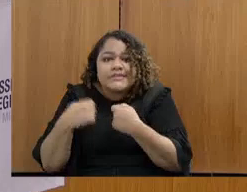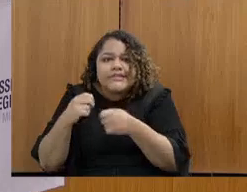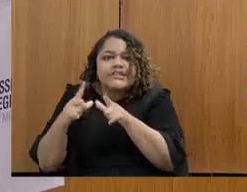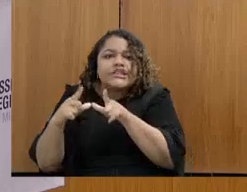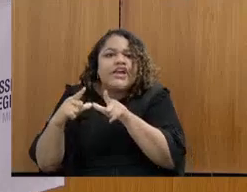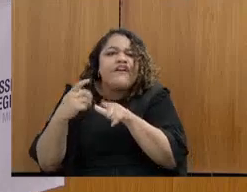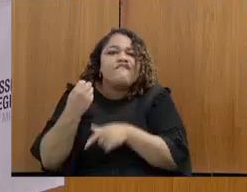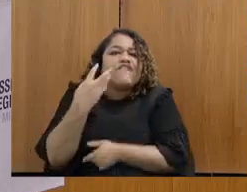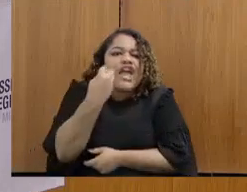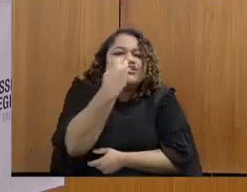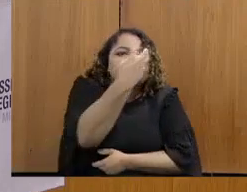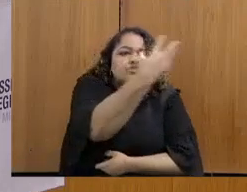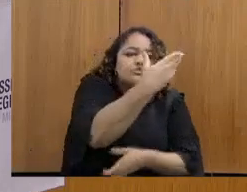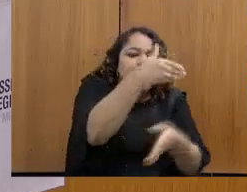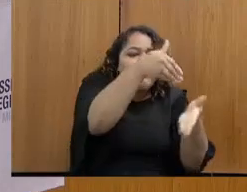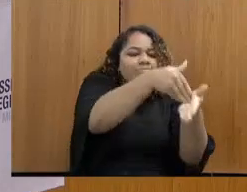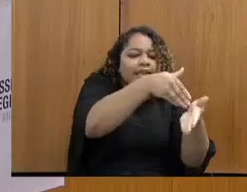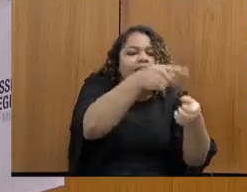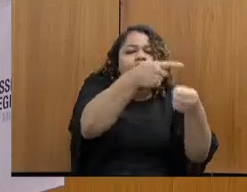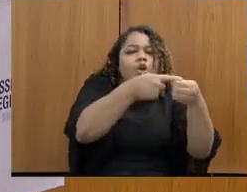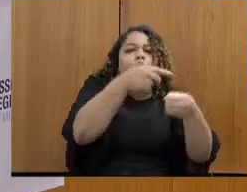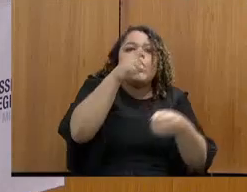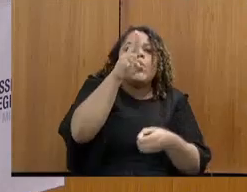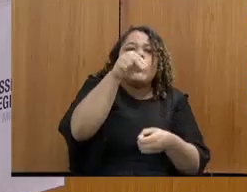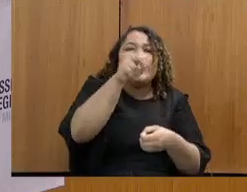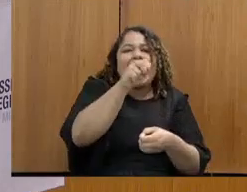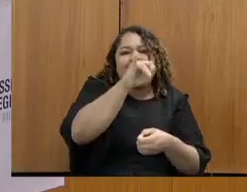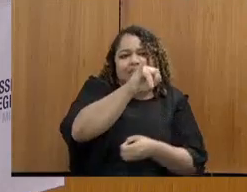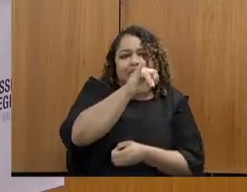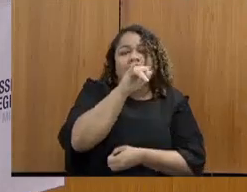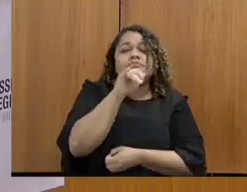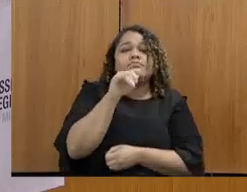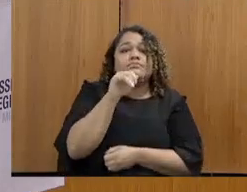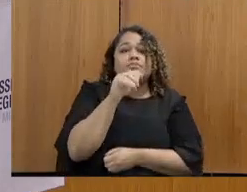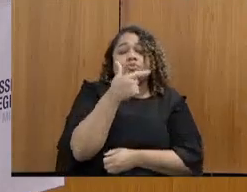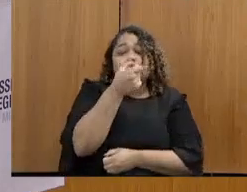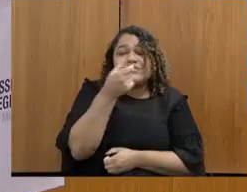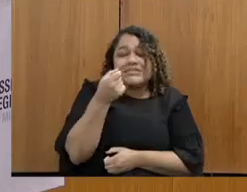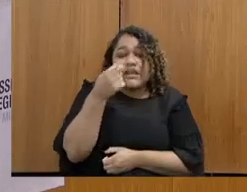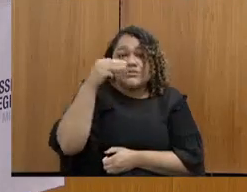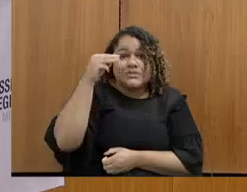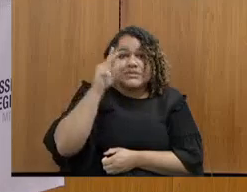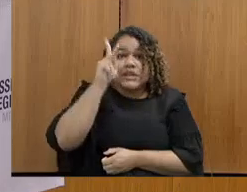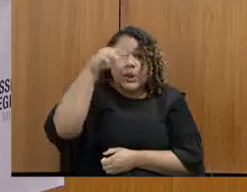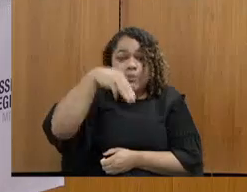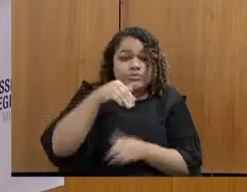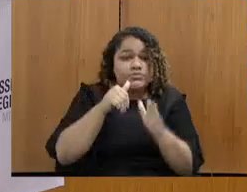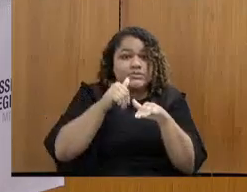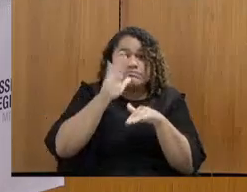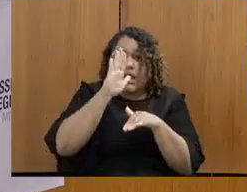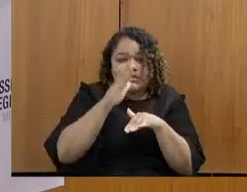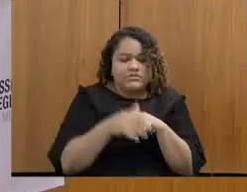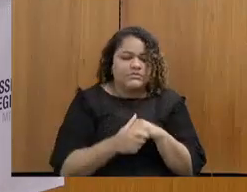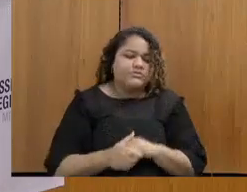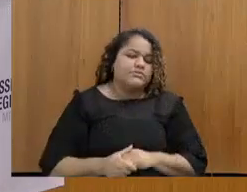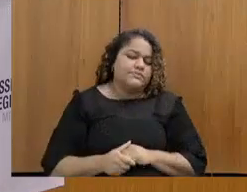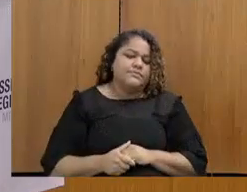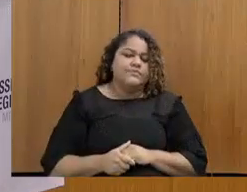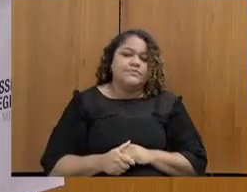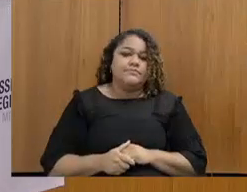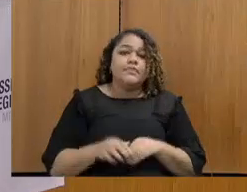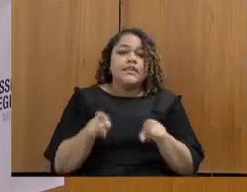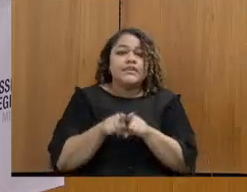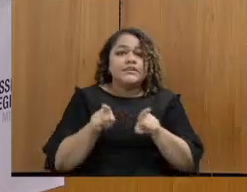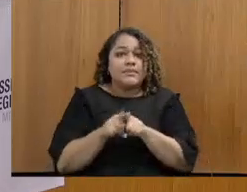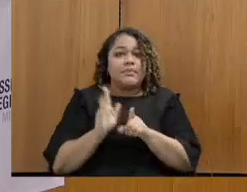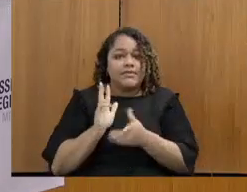km para que isso ocorra e uma notícia boa doutora Prefeito veio aqui reafirmar um compromisso com a senhora e com o estado